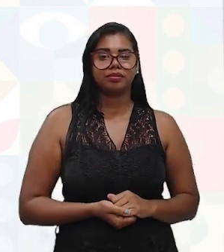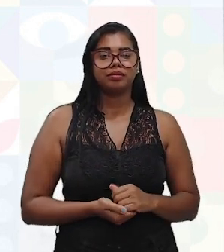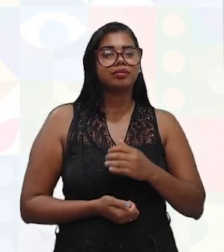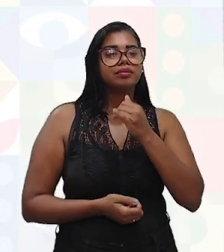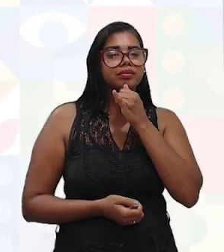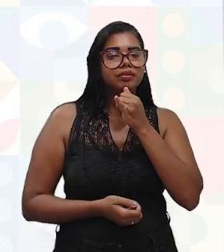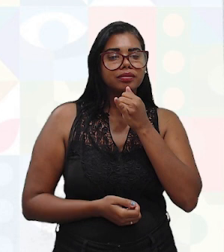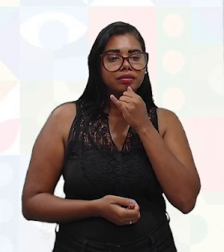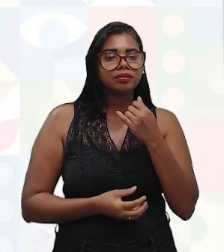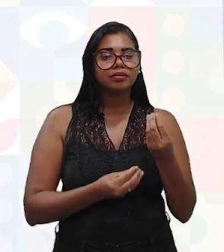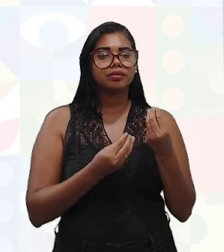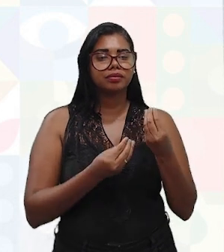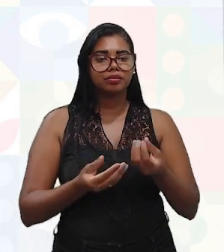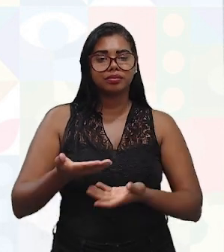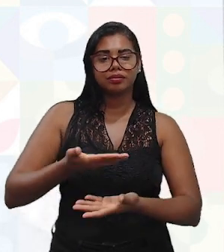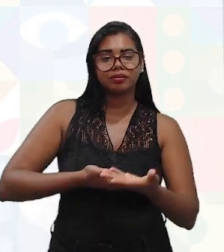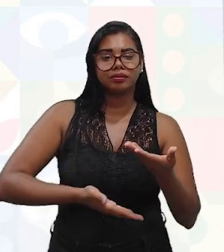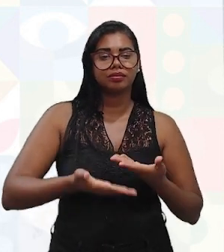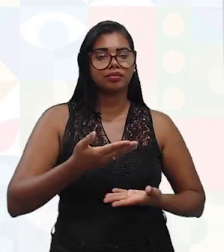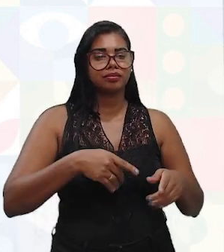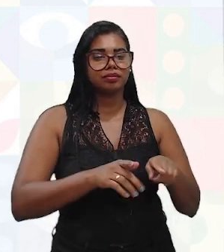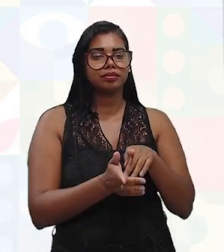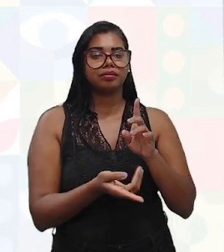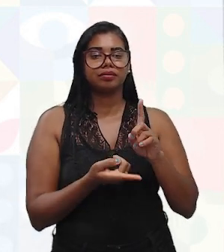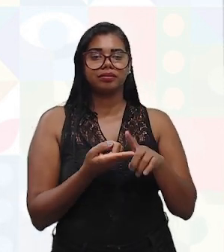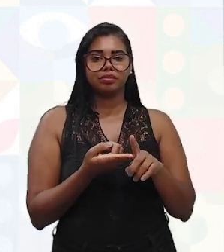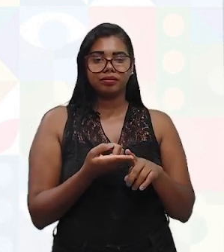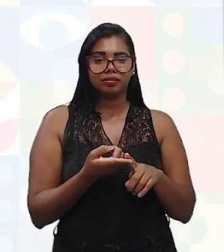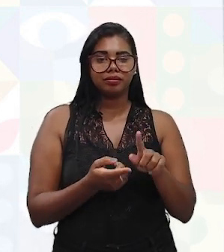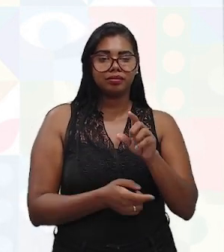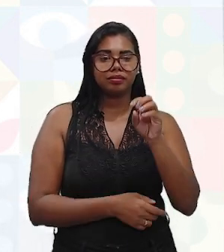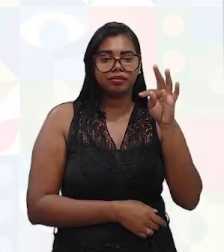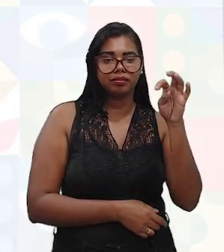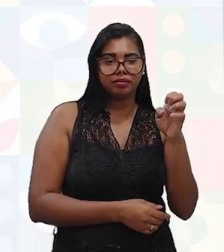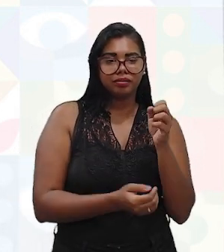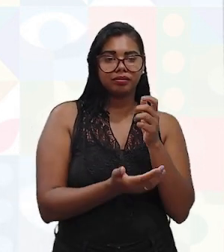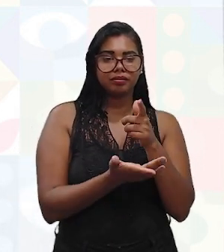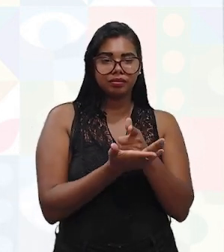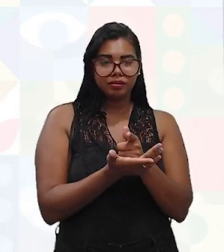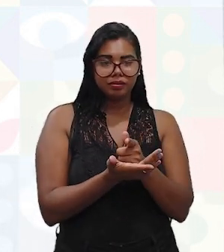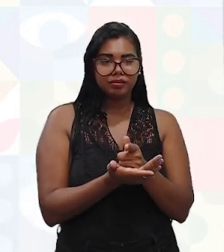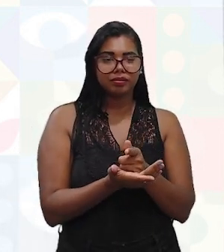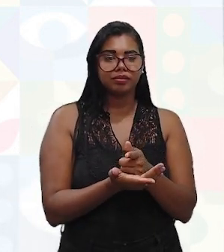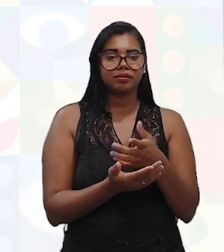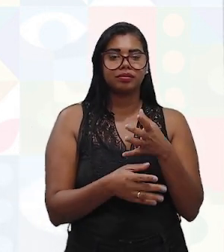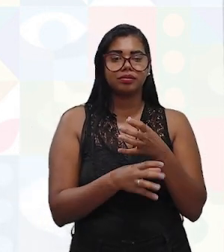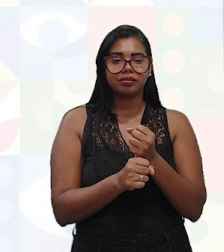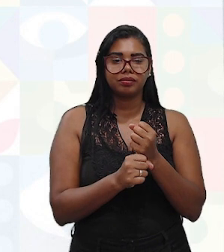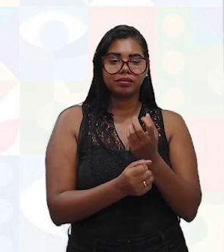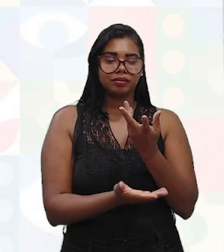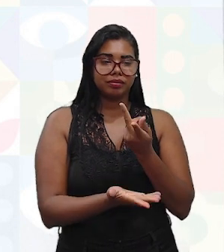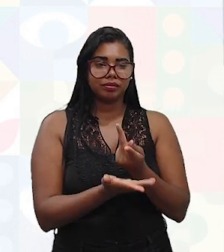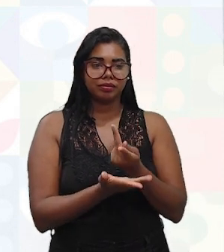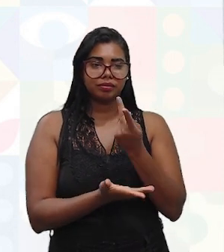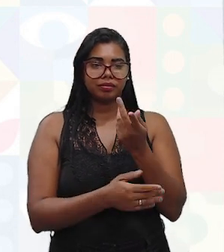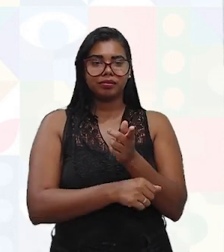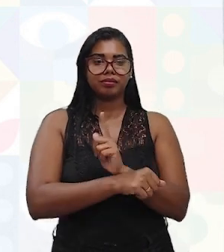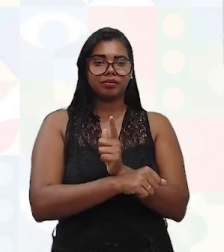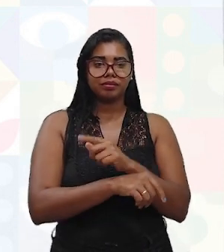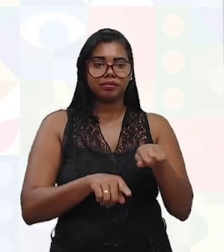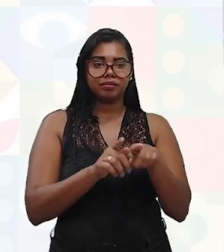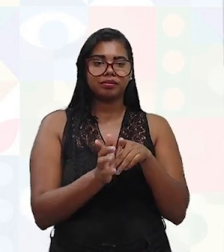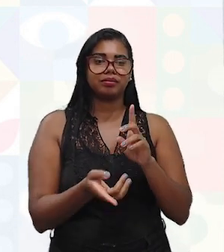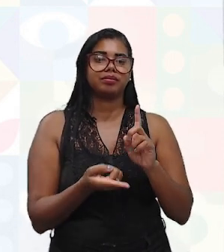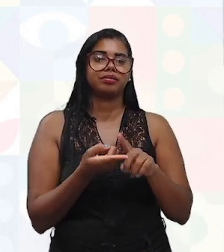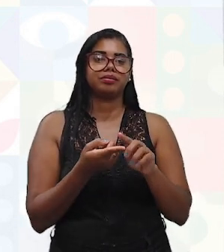exemplo comum dessa interação é a determinação do lote econômico de compra, um cálculo realizado pela gestão de compras